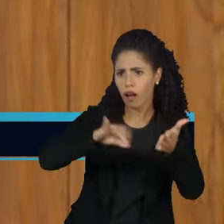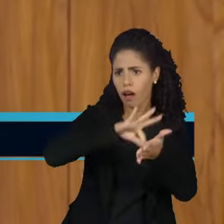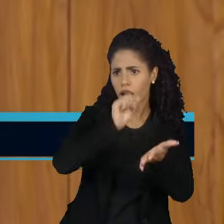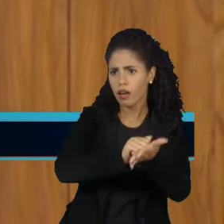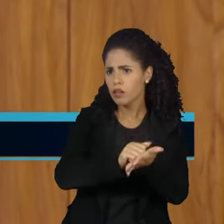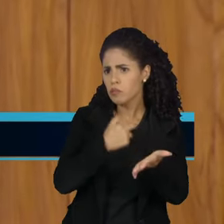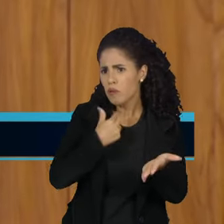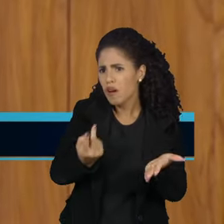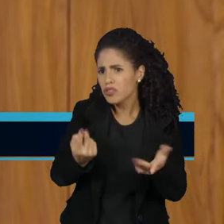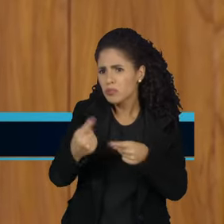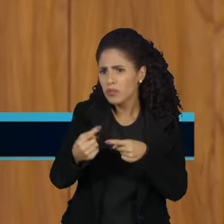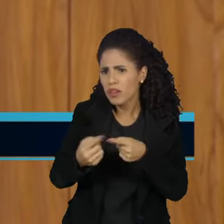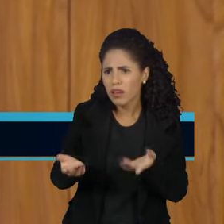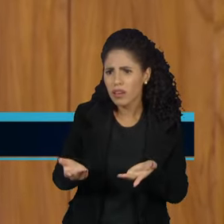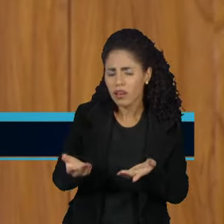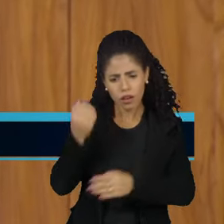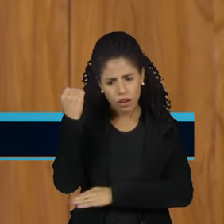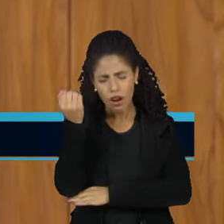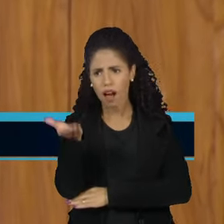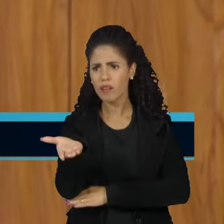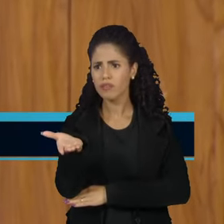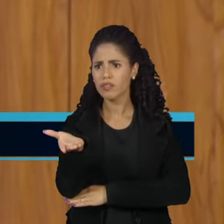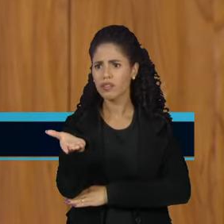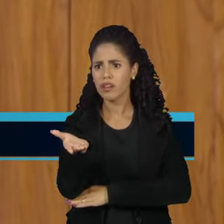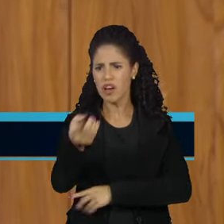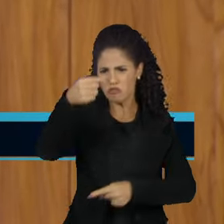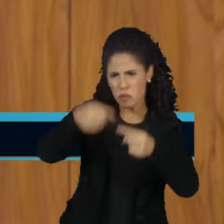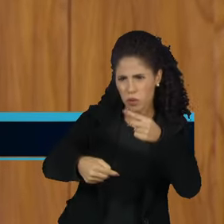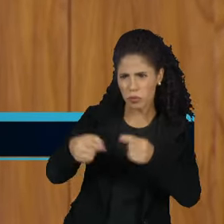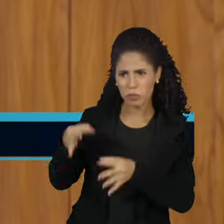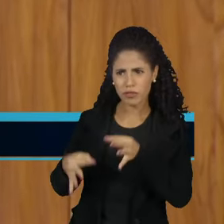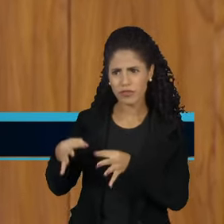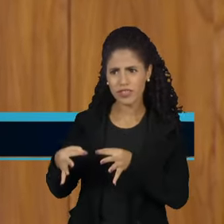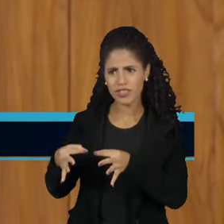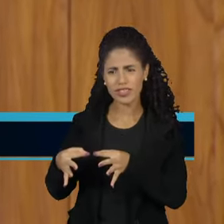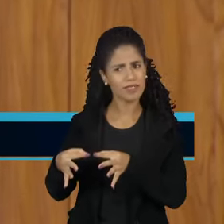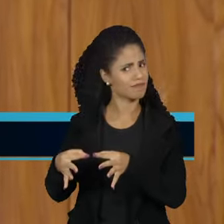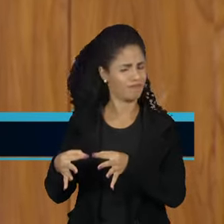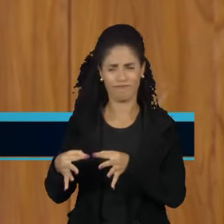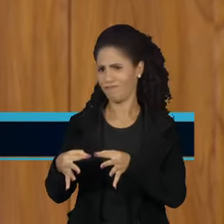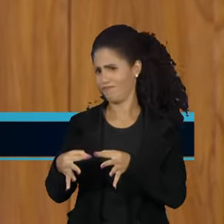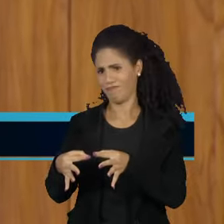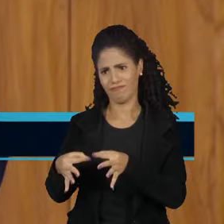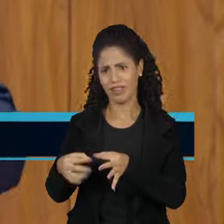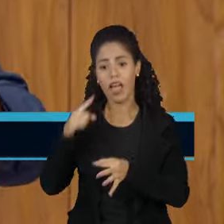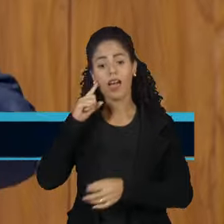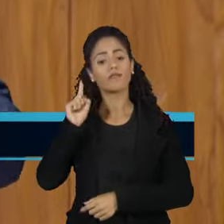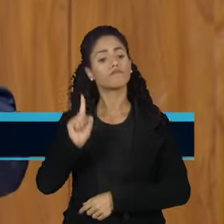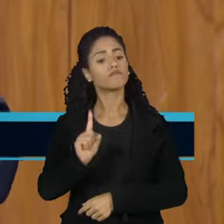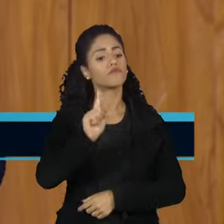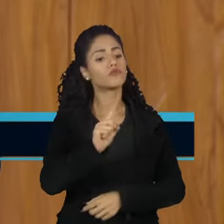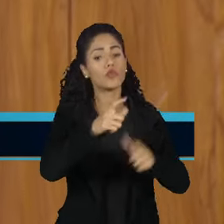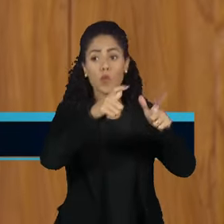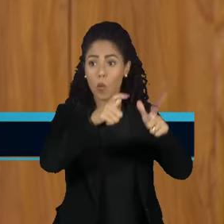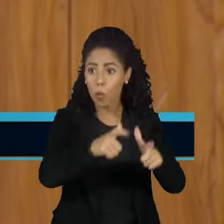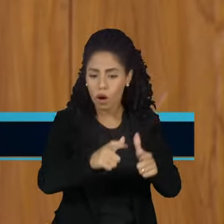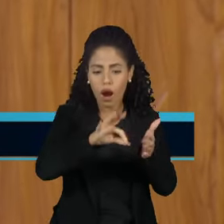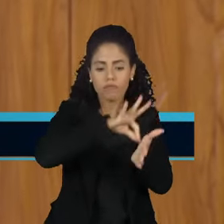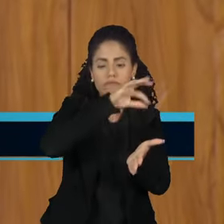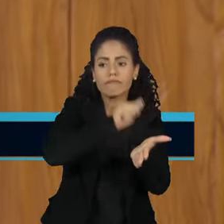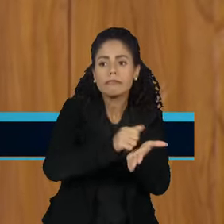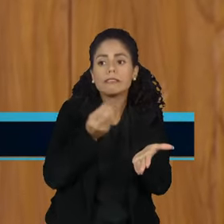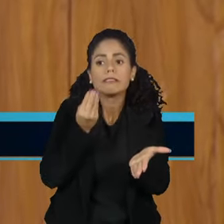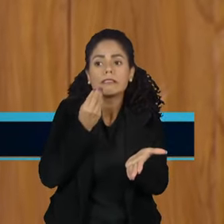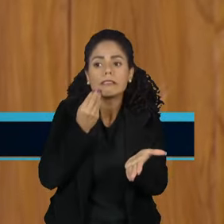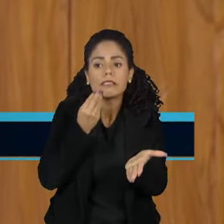registrada. Ela não foi proibida pela justiça. Me parece que ela se dirigiu até o lugar e tentou